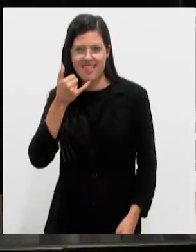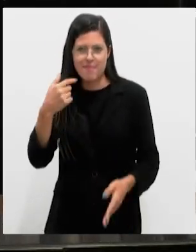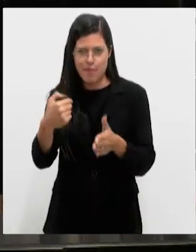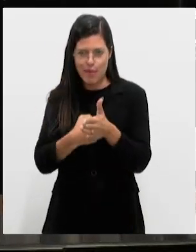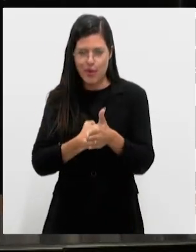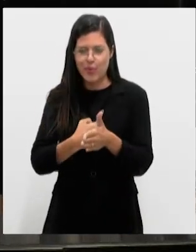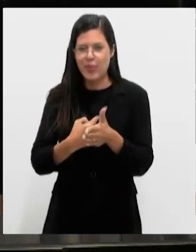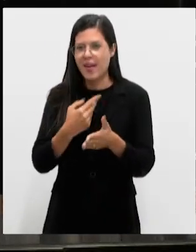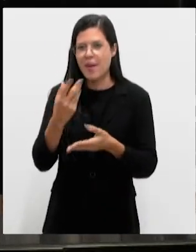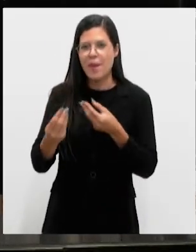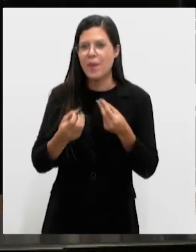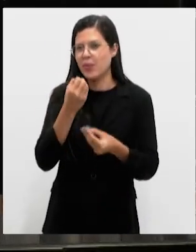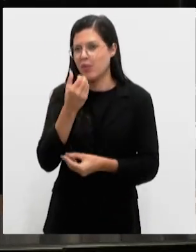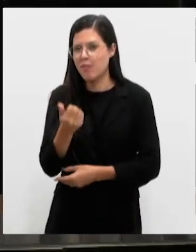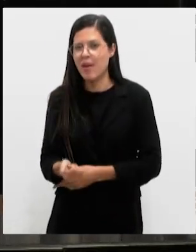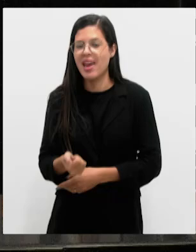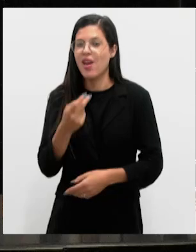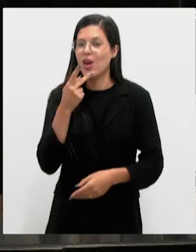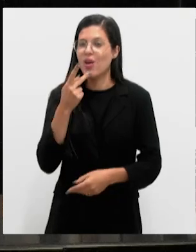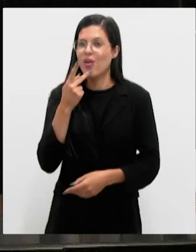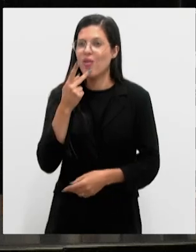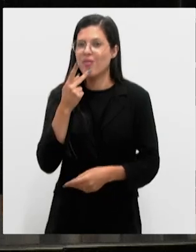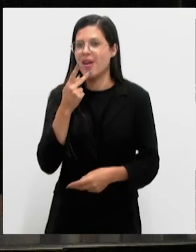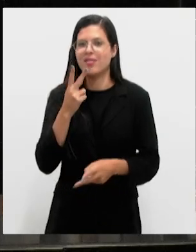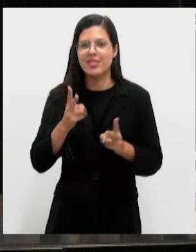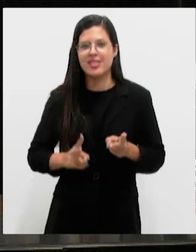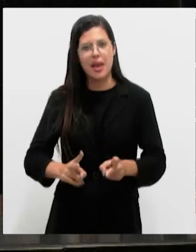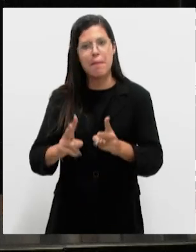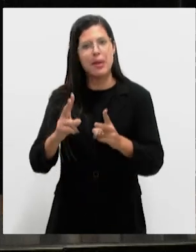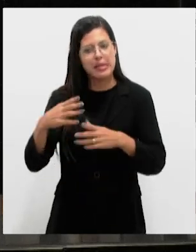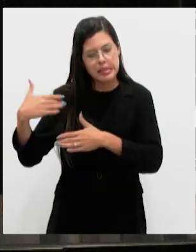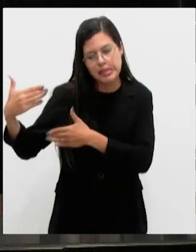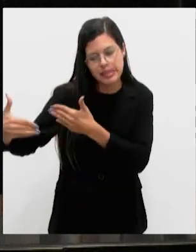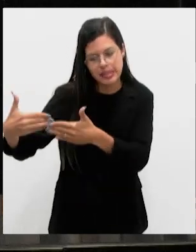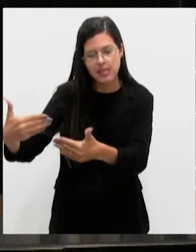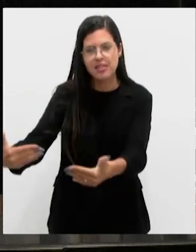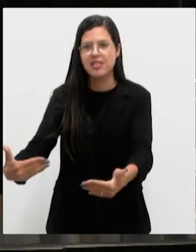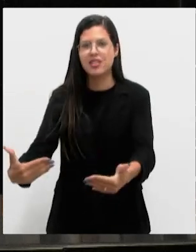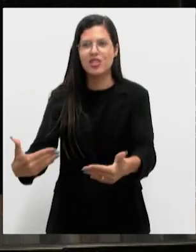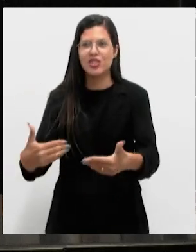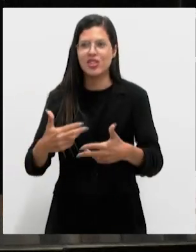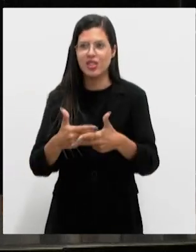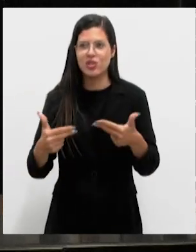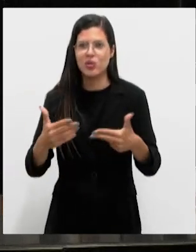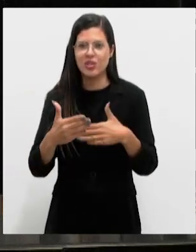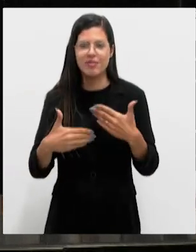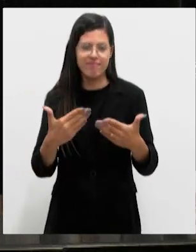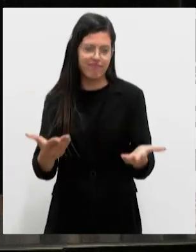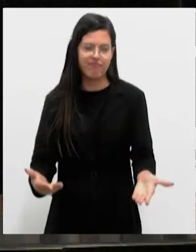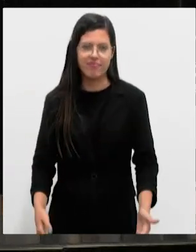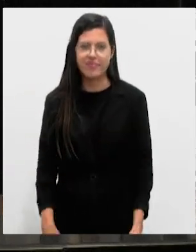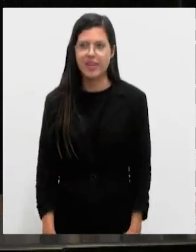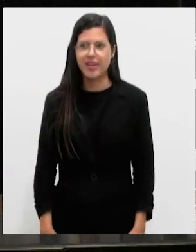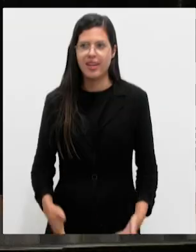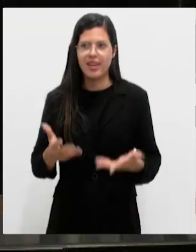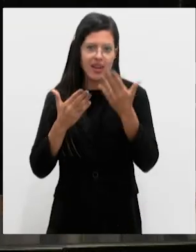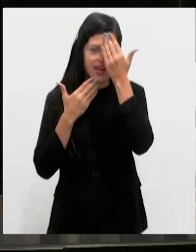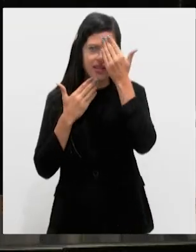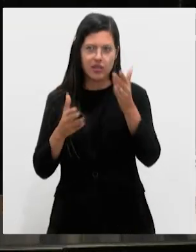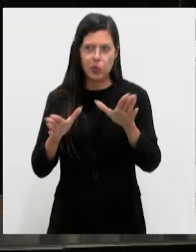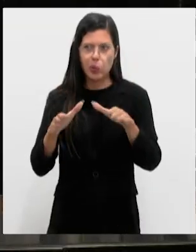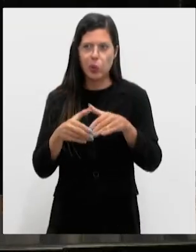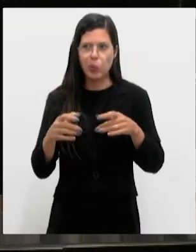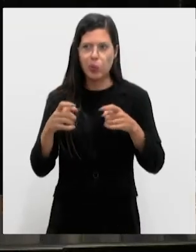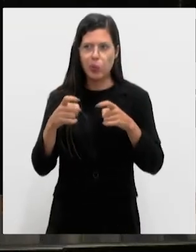eu digo a mesma coisa, cada dia é um dia. E assim as coisas estão caminhando. Queria agradecer a equipe médica do